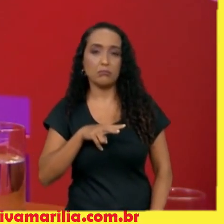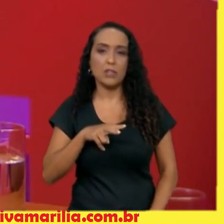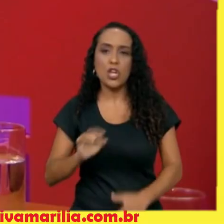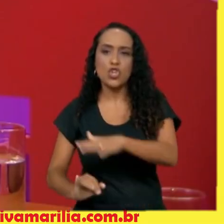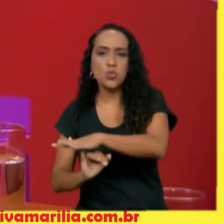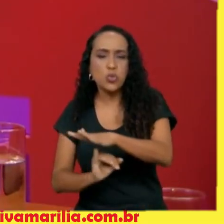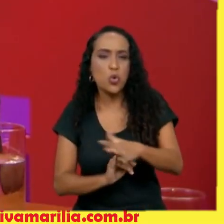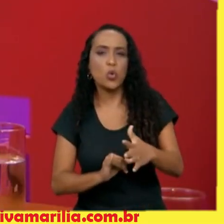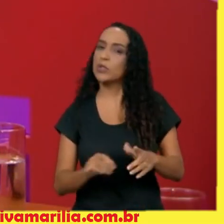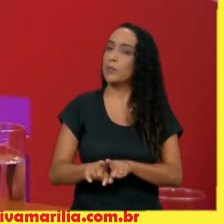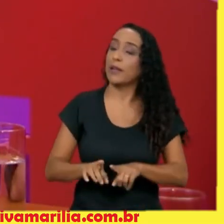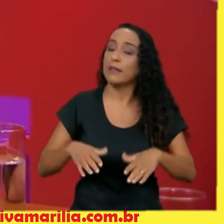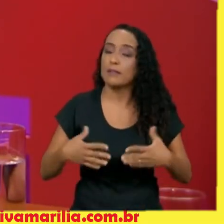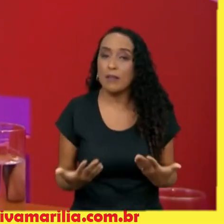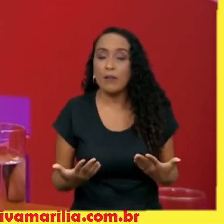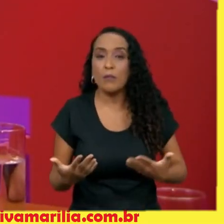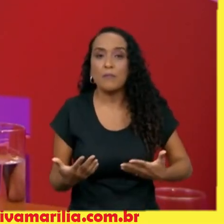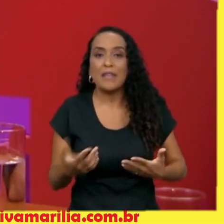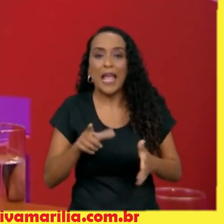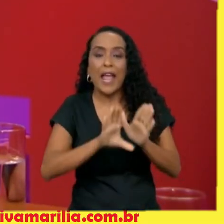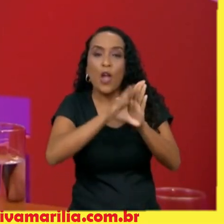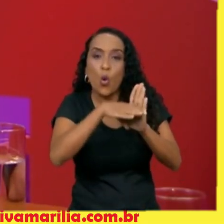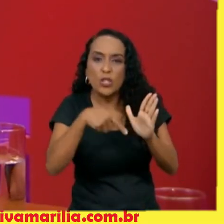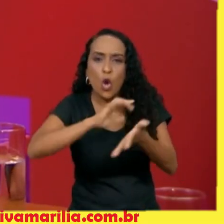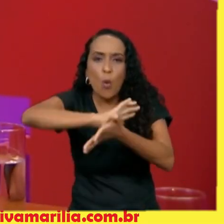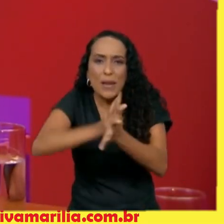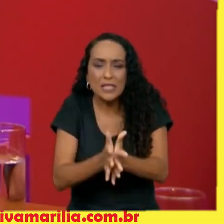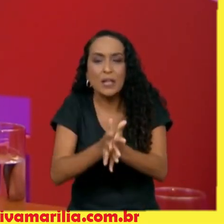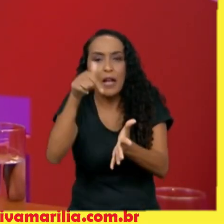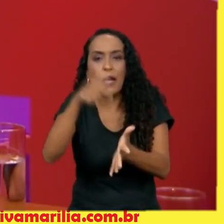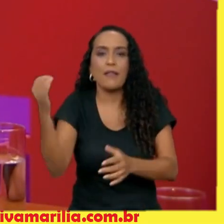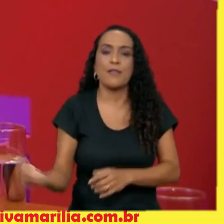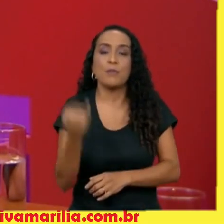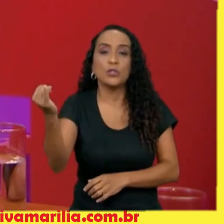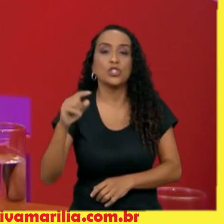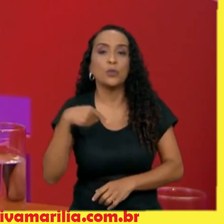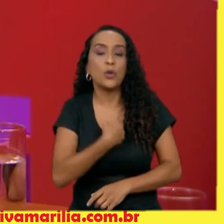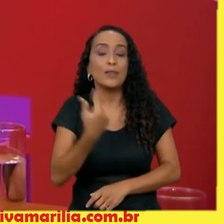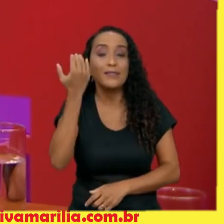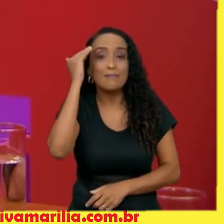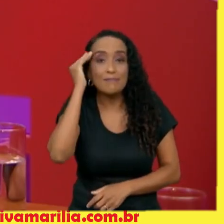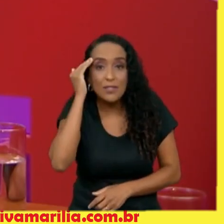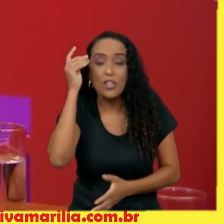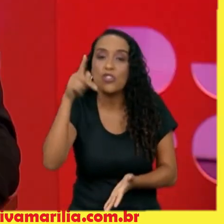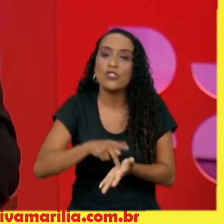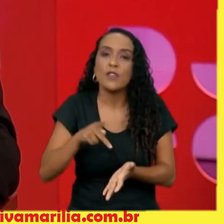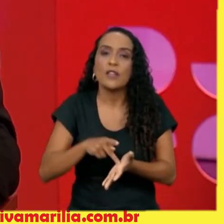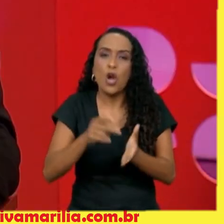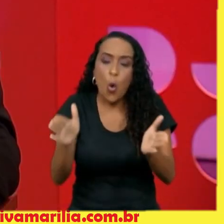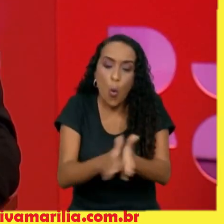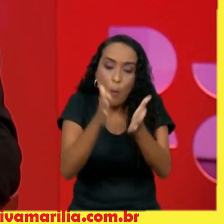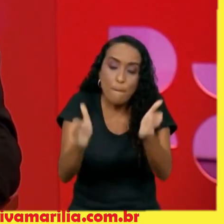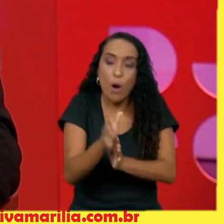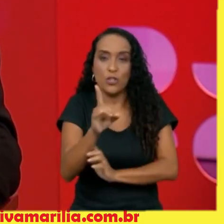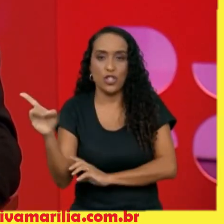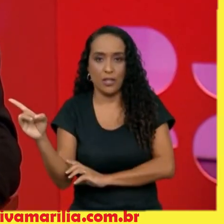etc. Né? Então, esse conceito de humilhação é extremamente importante para que a gente entenda o pobre de